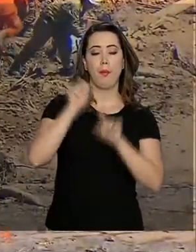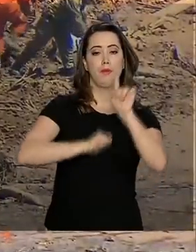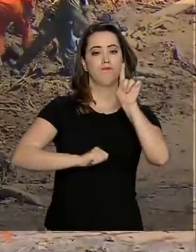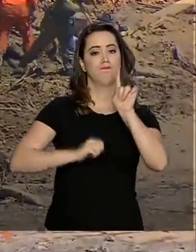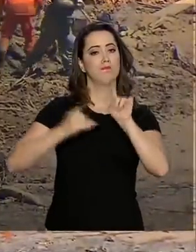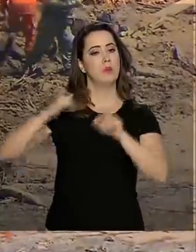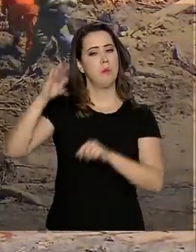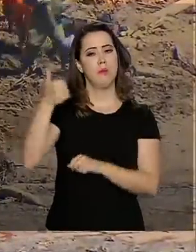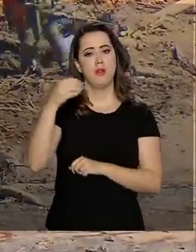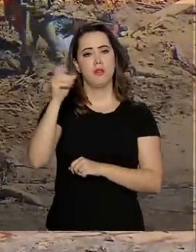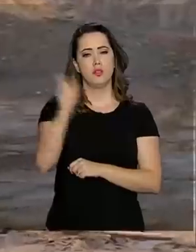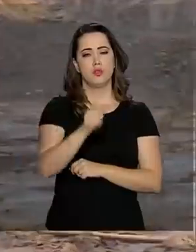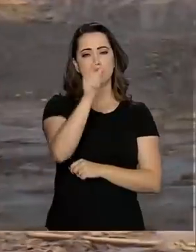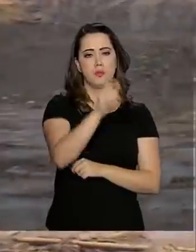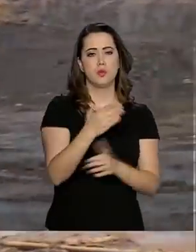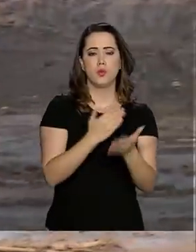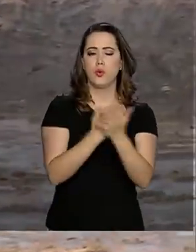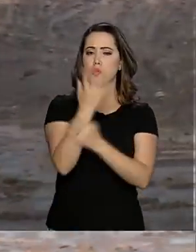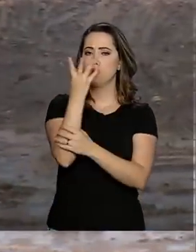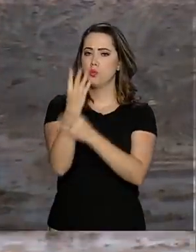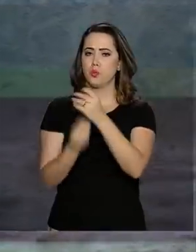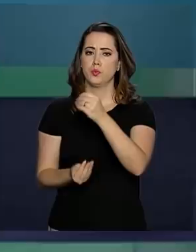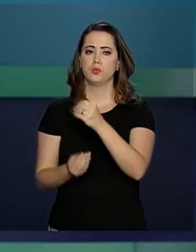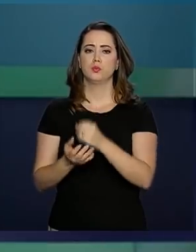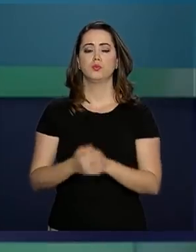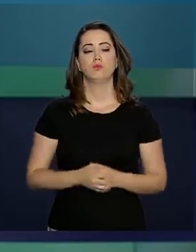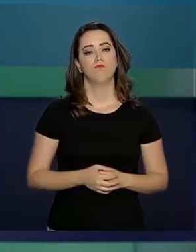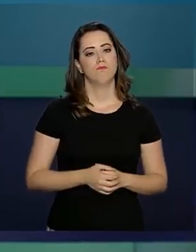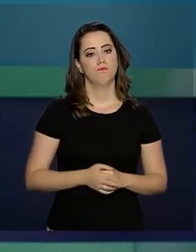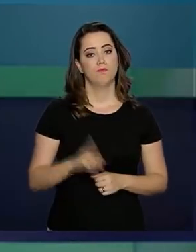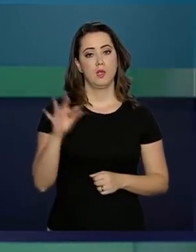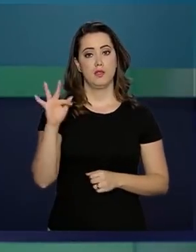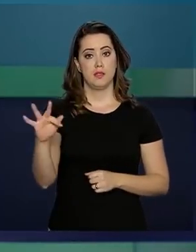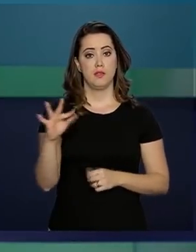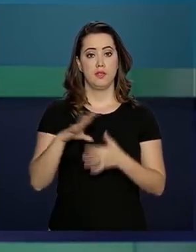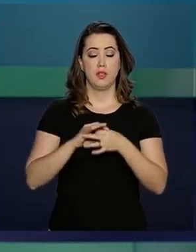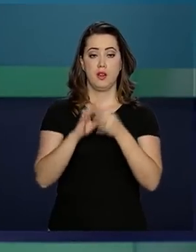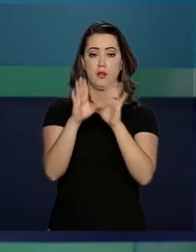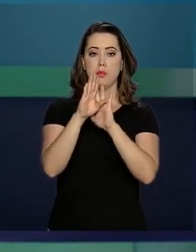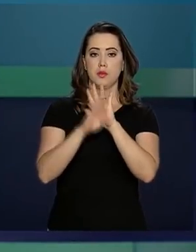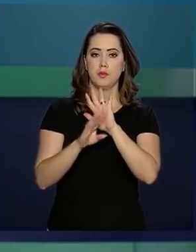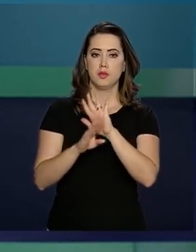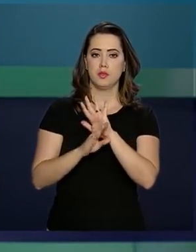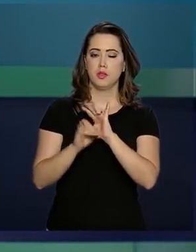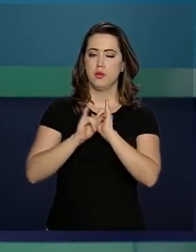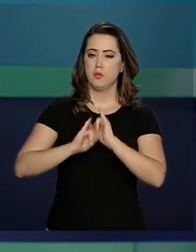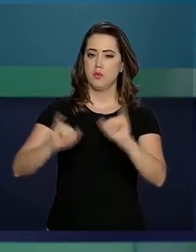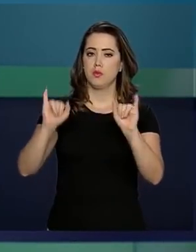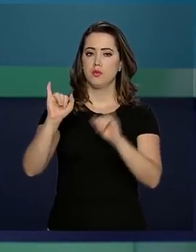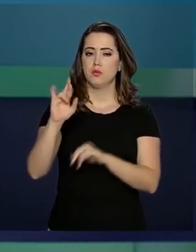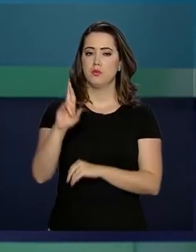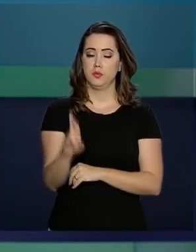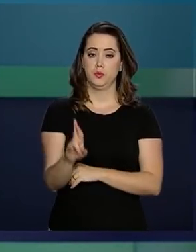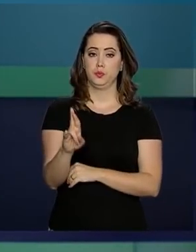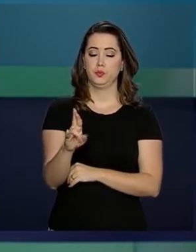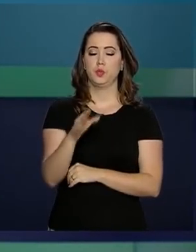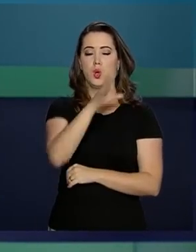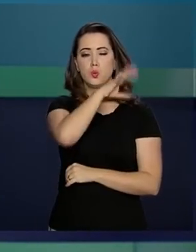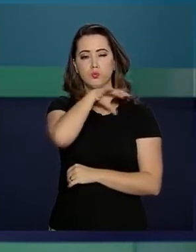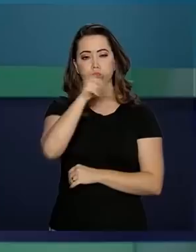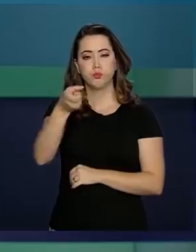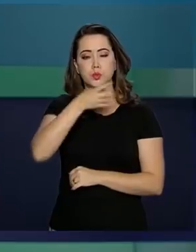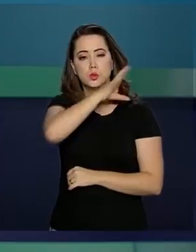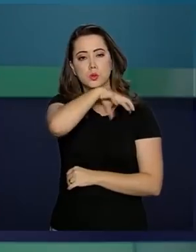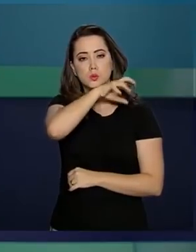Mais de 100 pessoas continuam desaparecidas. Receita Federal libera programa da declaração do imposto de renda para